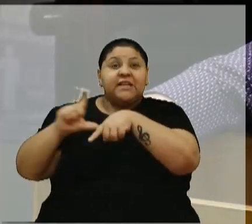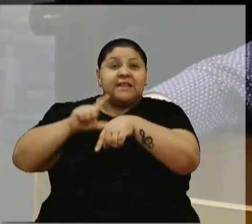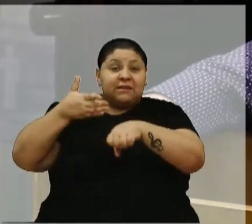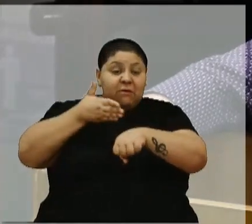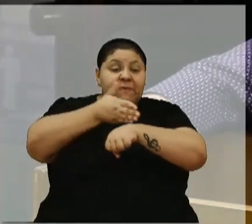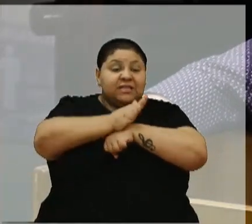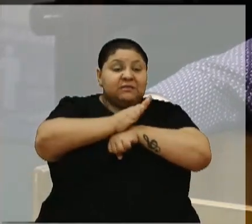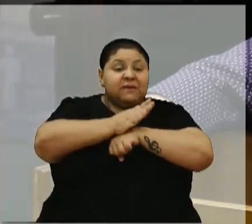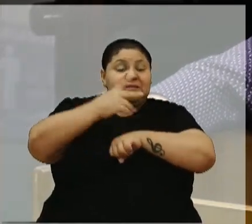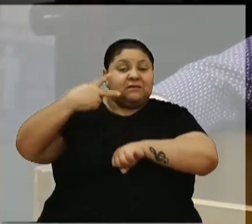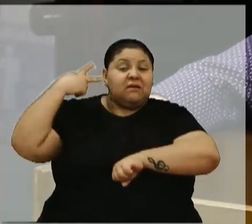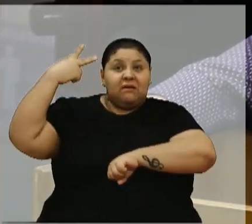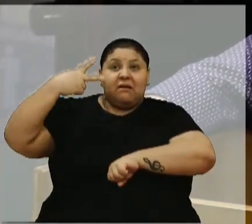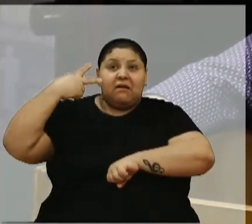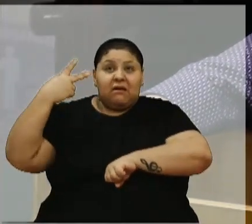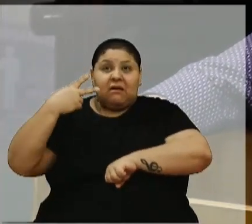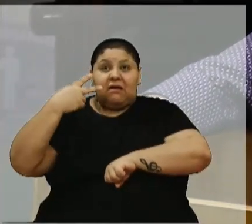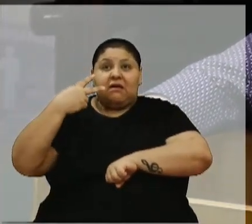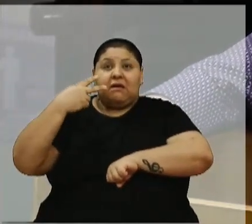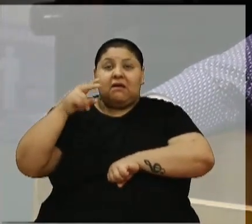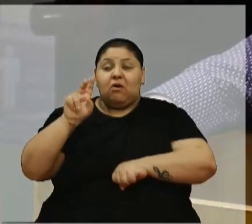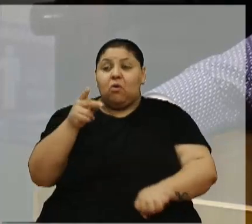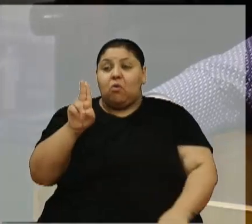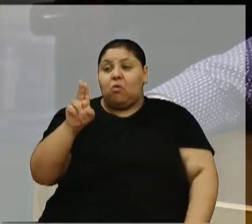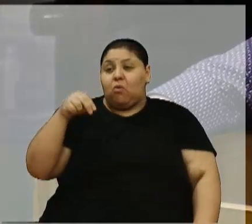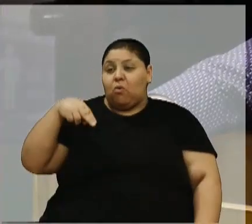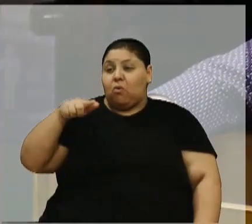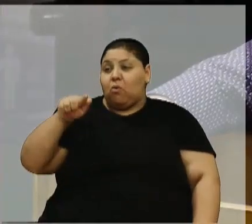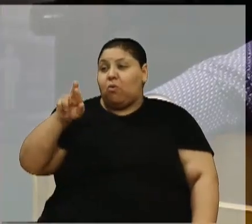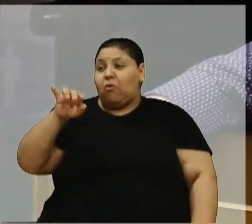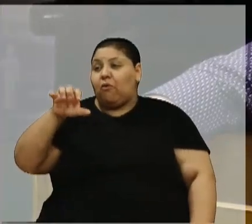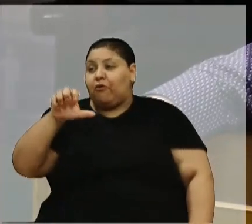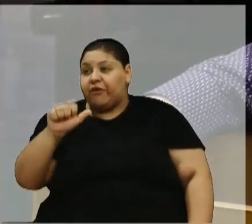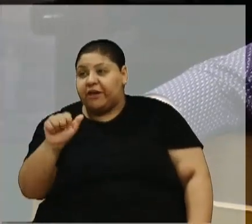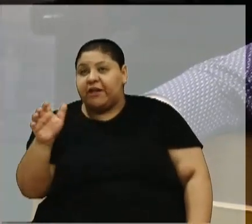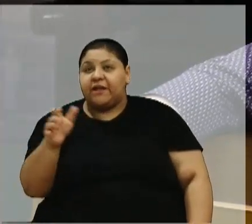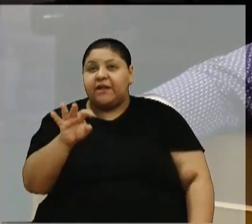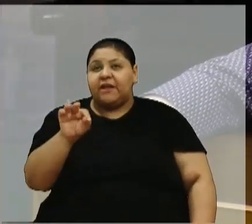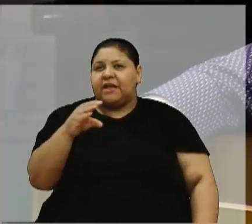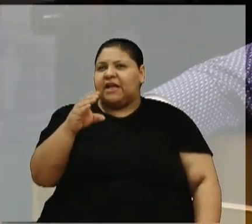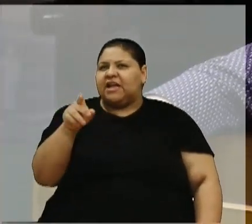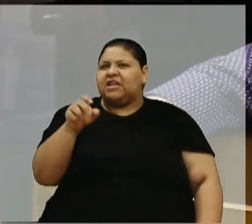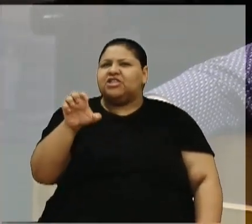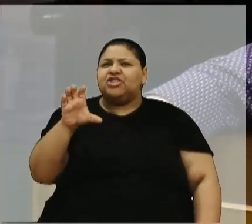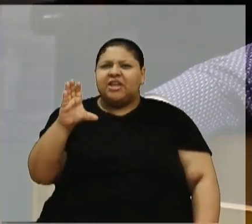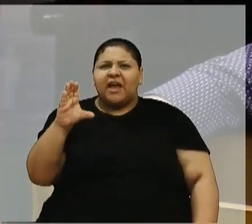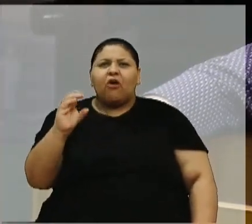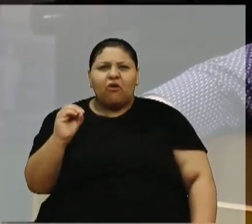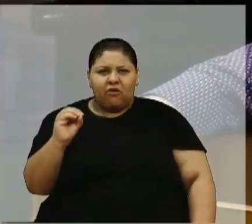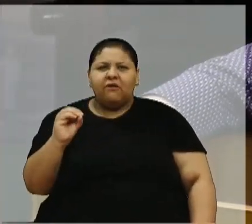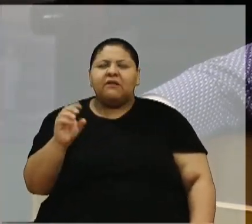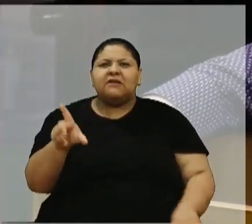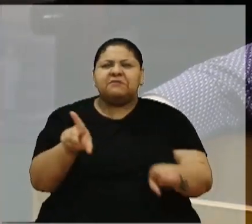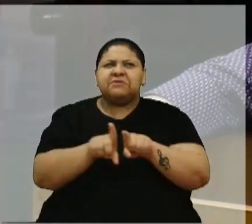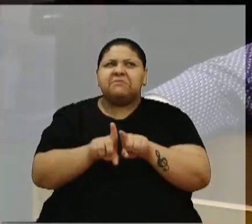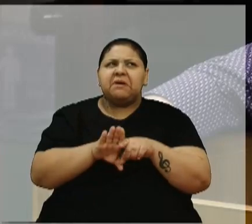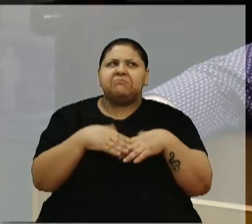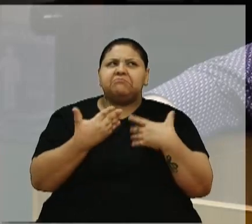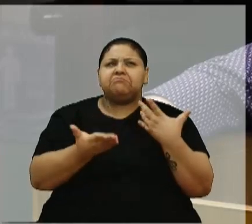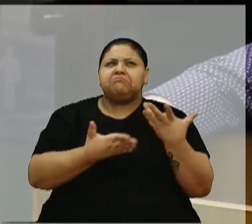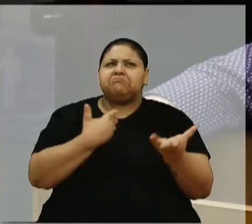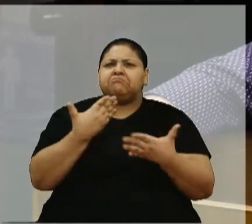política, a Hungria, a Tchecoslováquia, se nós formos mesmo